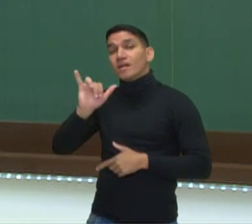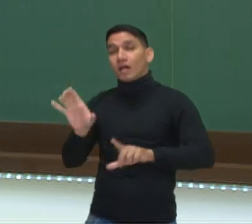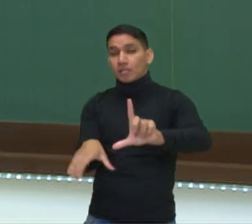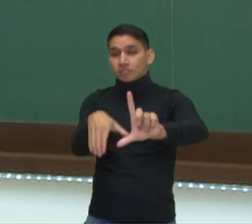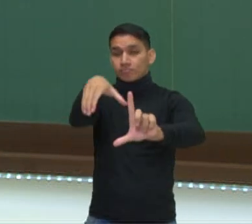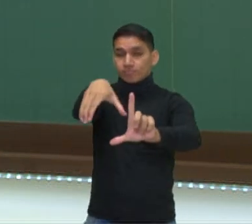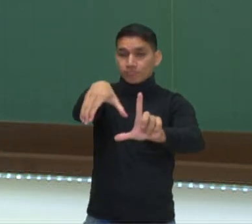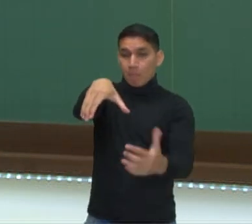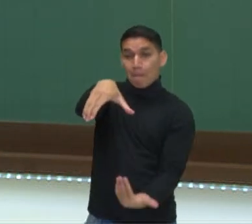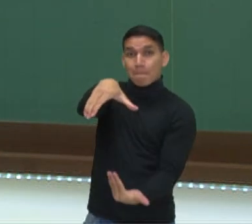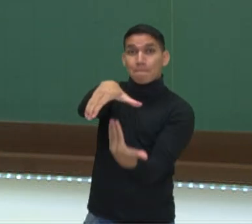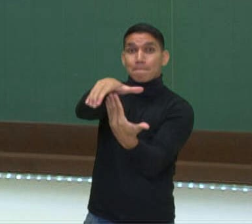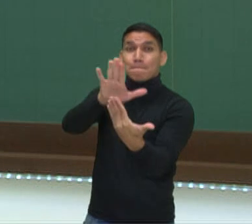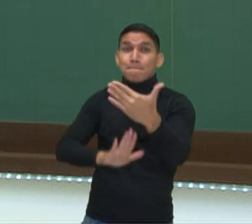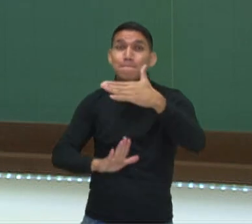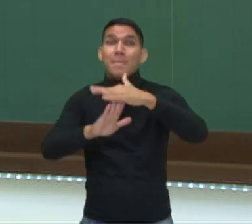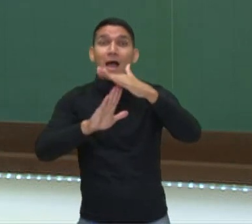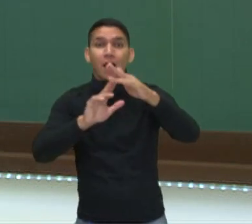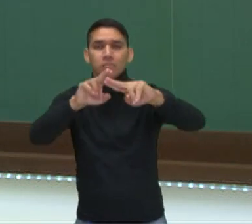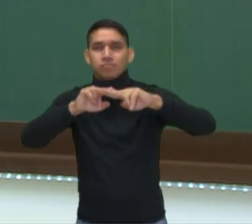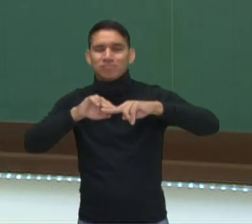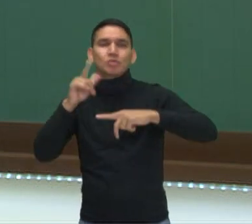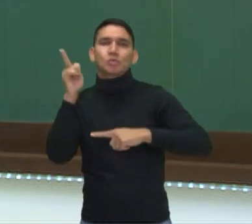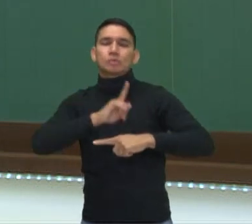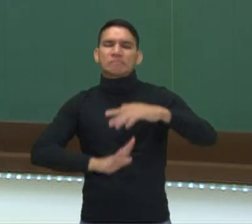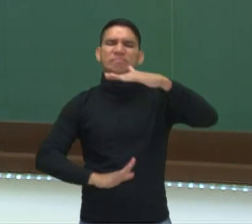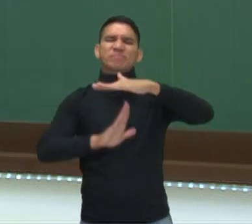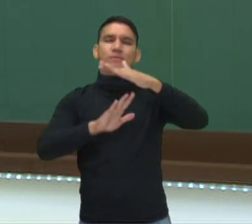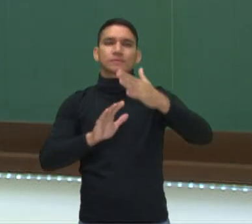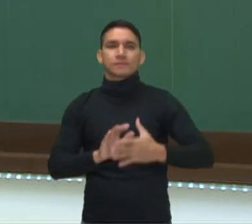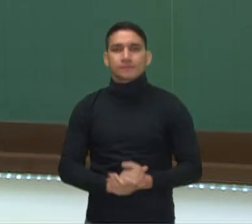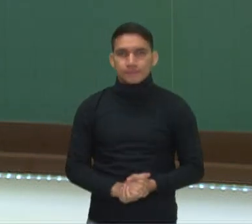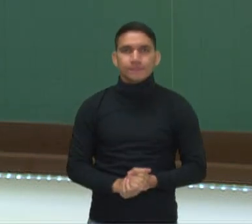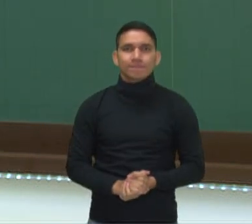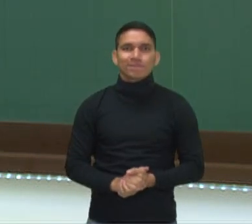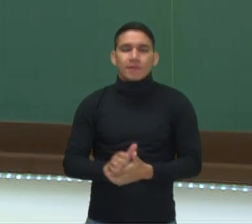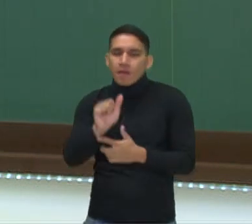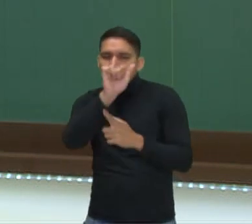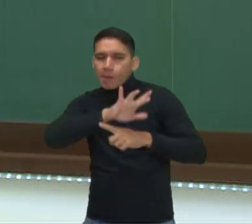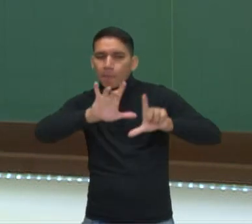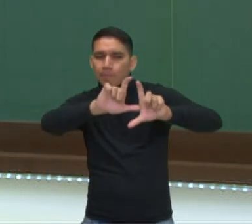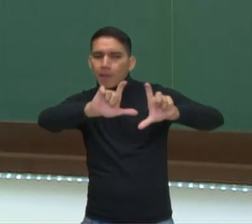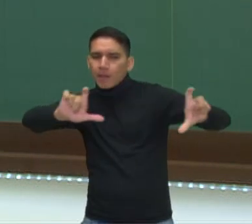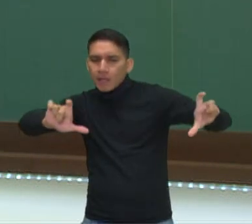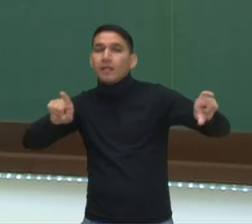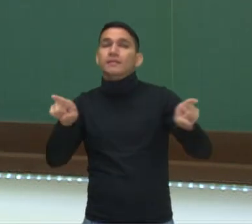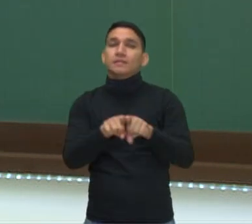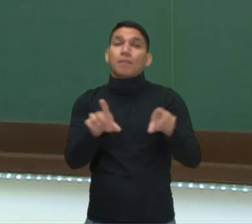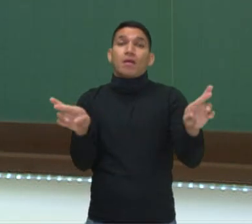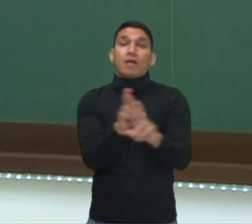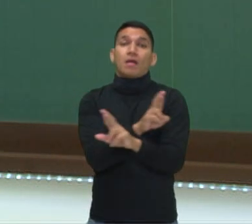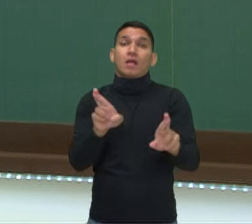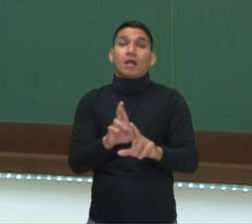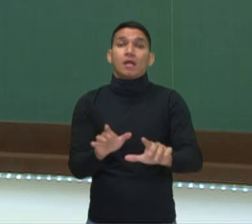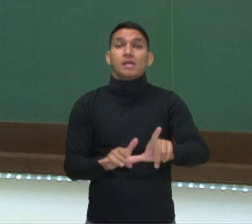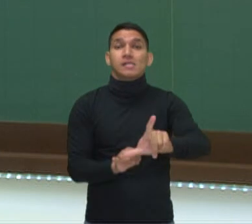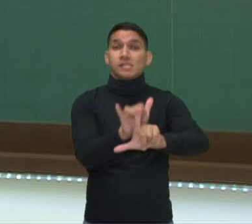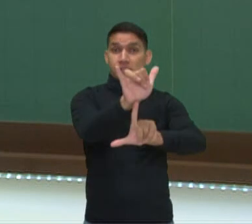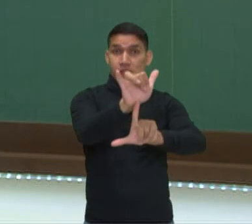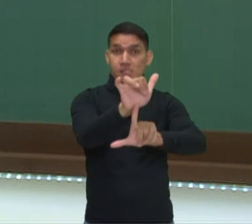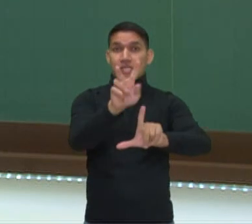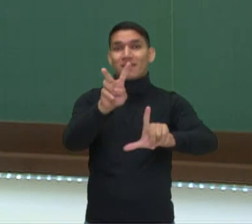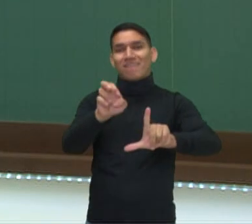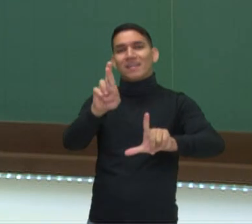o maior valor que essa parábola vai atingir. A imagem dela também relacionada com o y